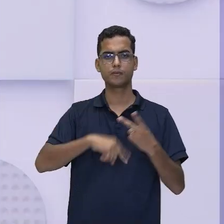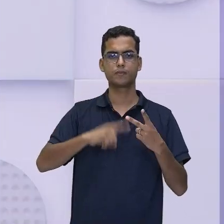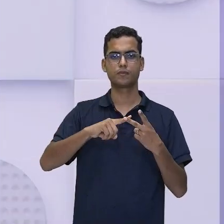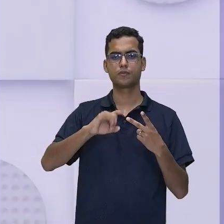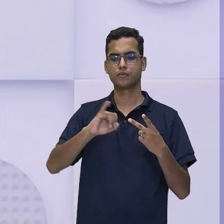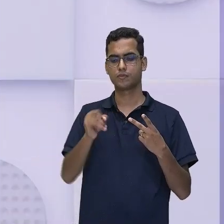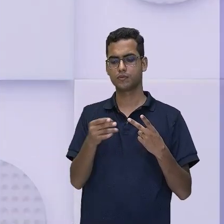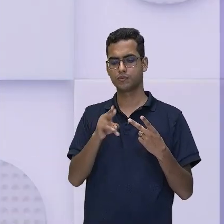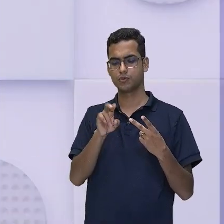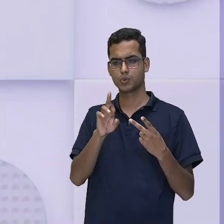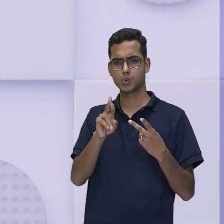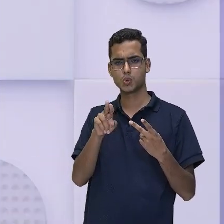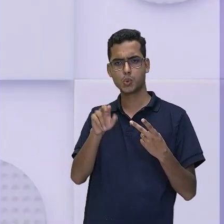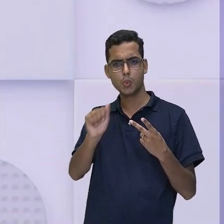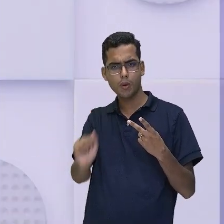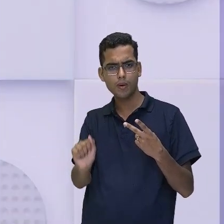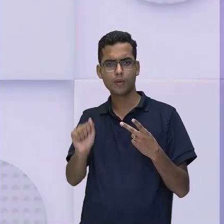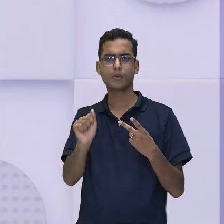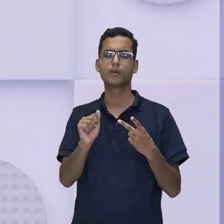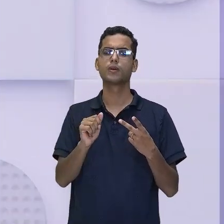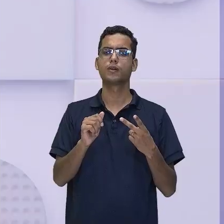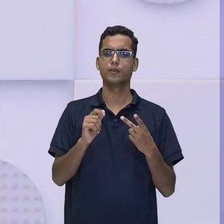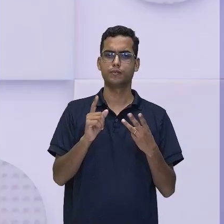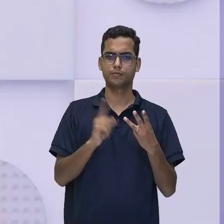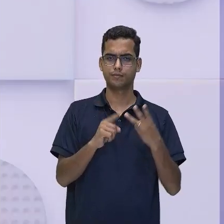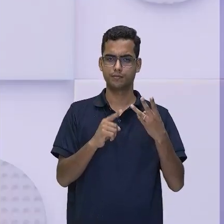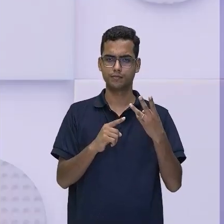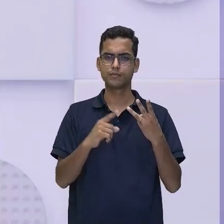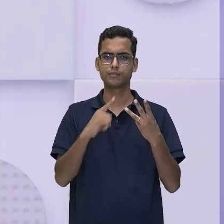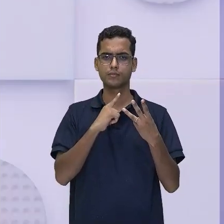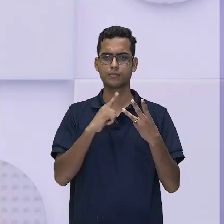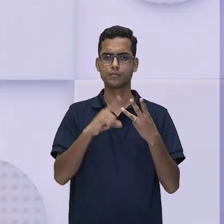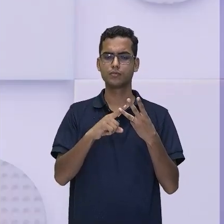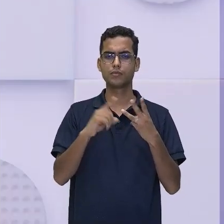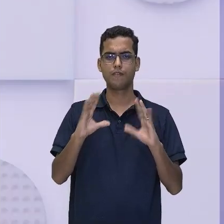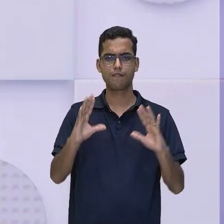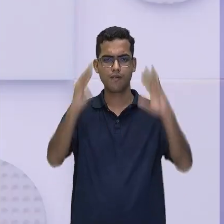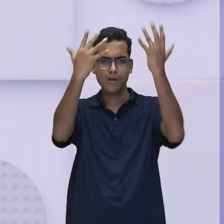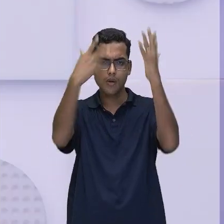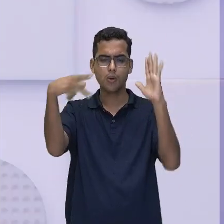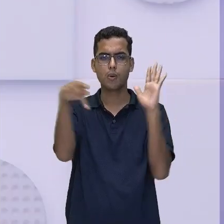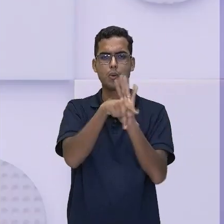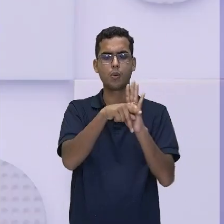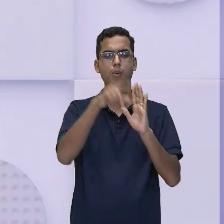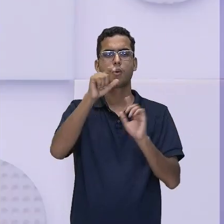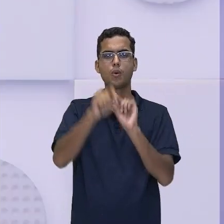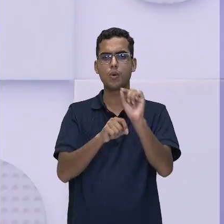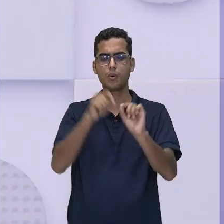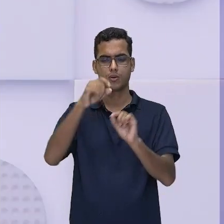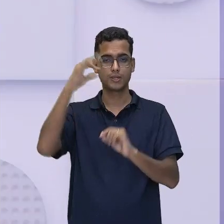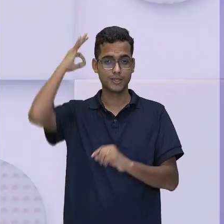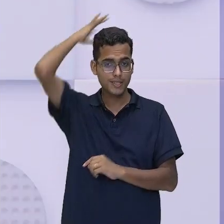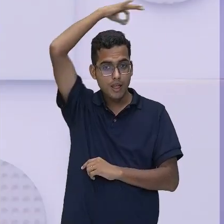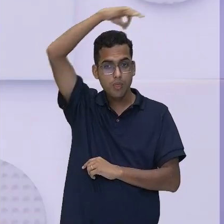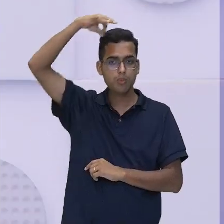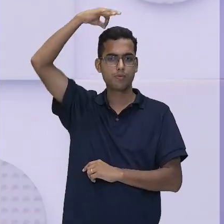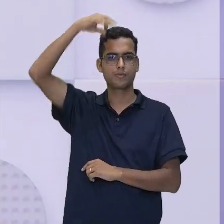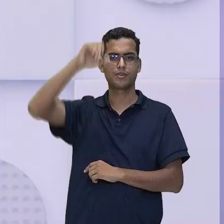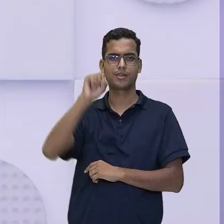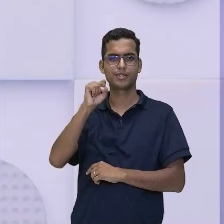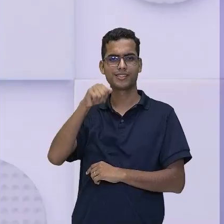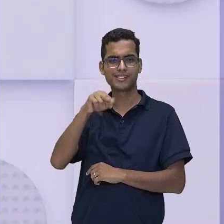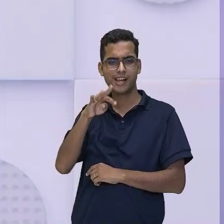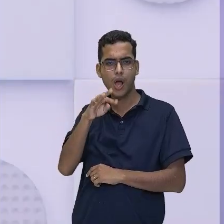de santos. Não sei se você já teve oportunidade. E nessas comunidades, normalmente o pessoal faz